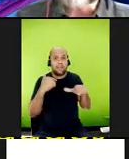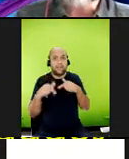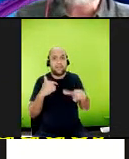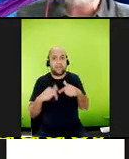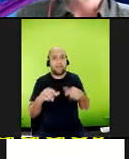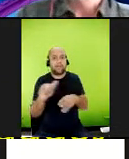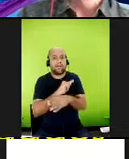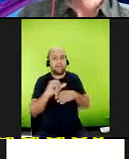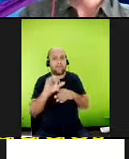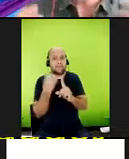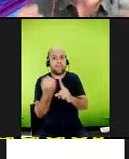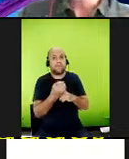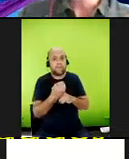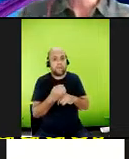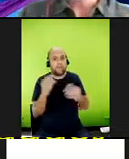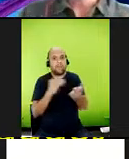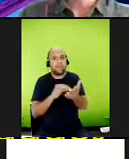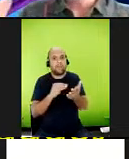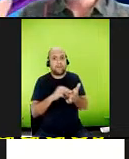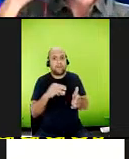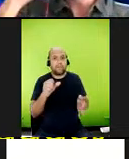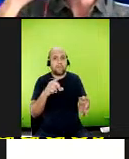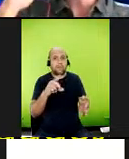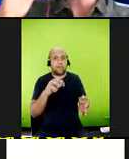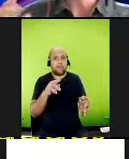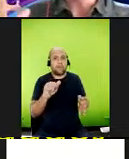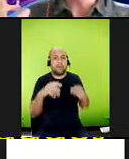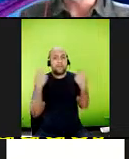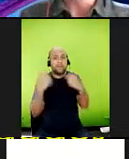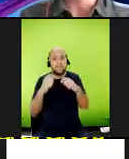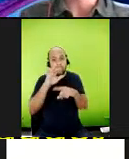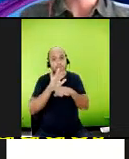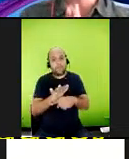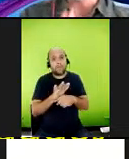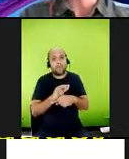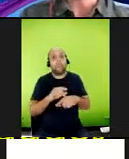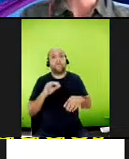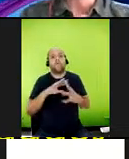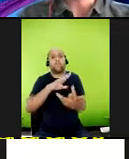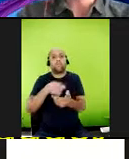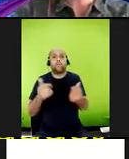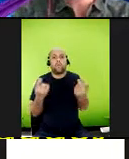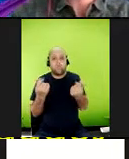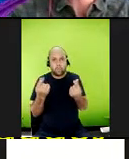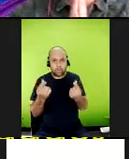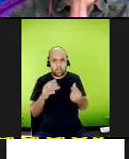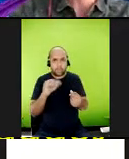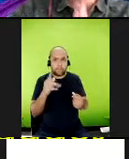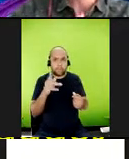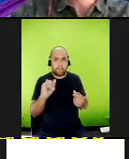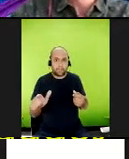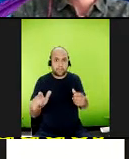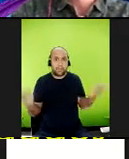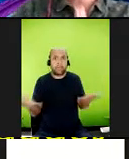amadurecida e a gente precisa ajudar então ao número econômico é o mundo do capital hoje em dia a gente tá uma